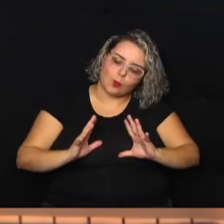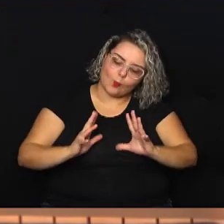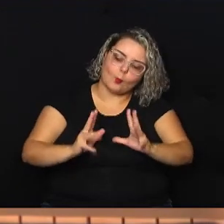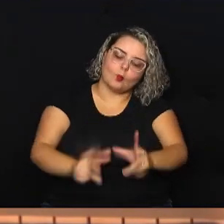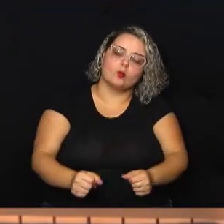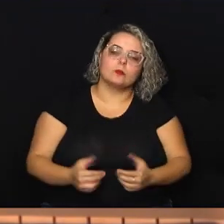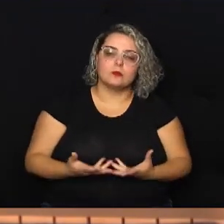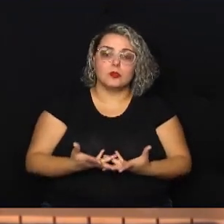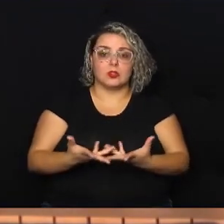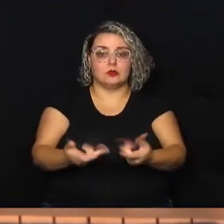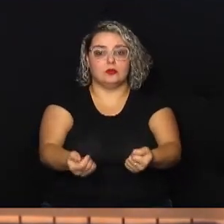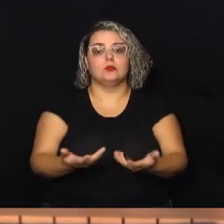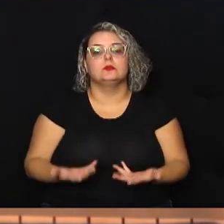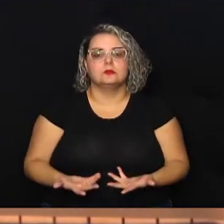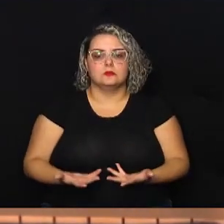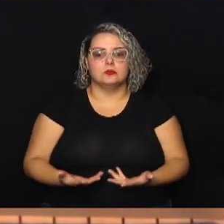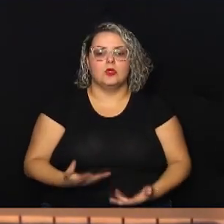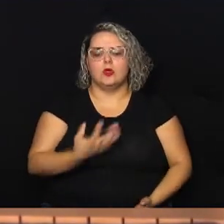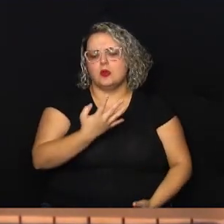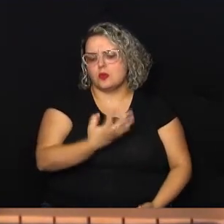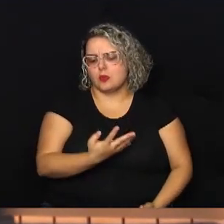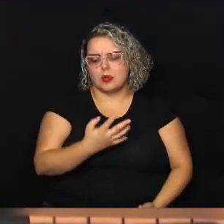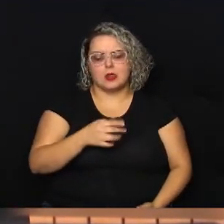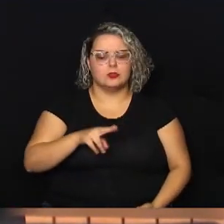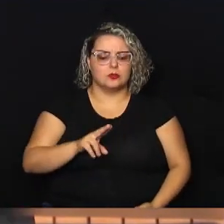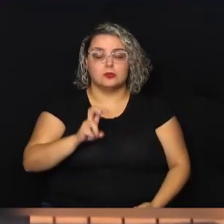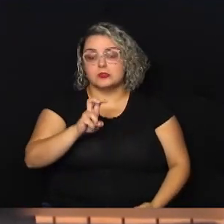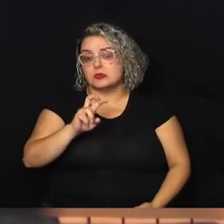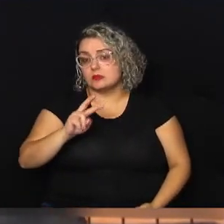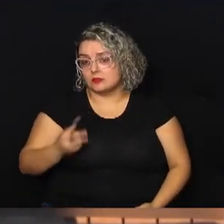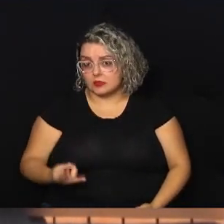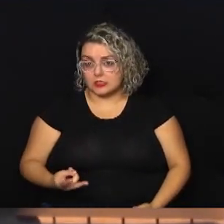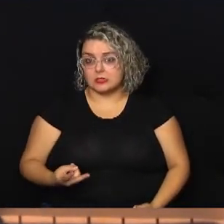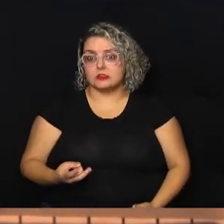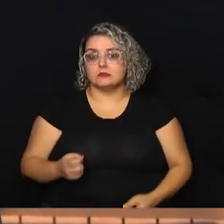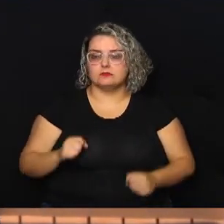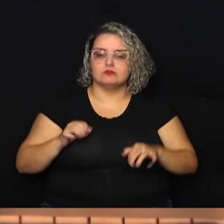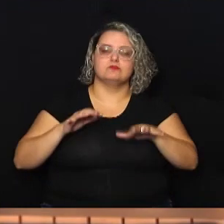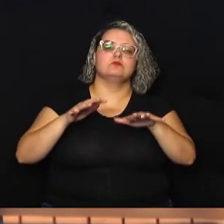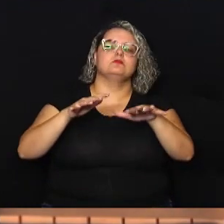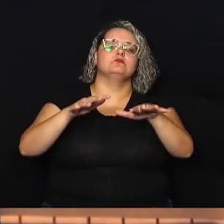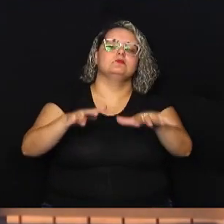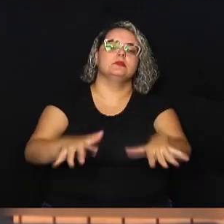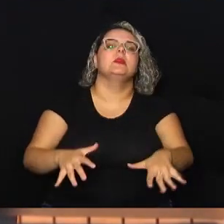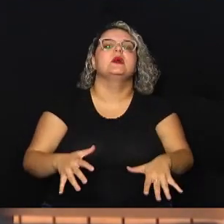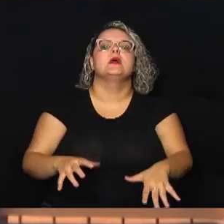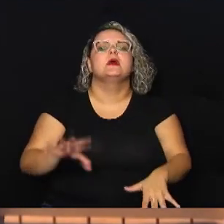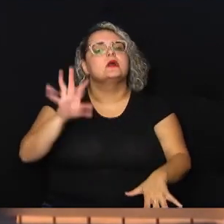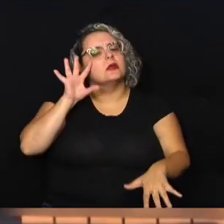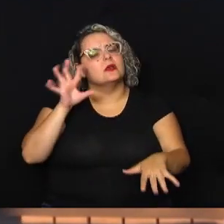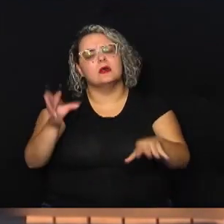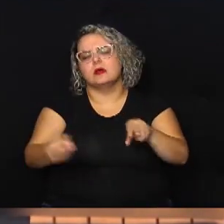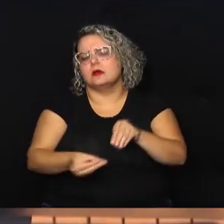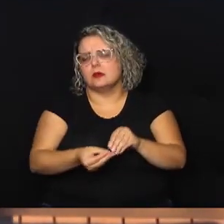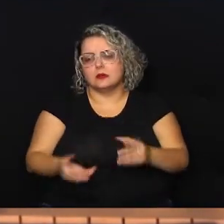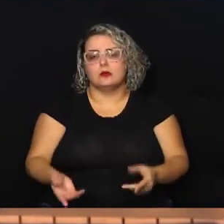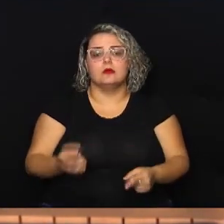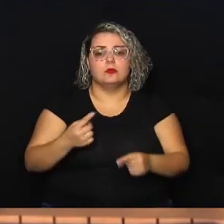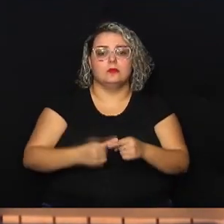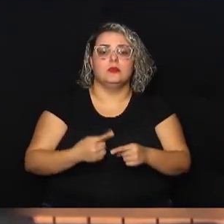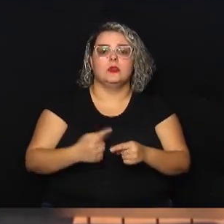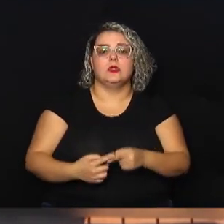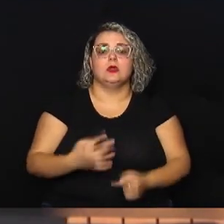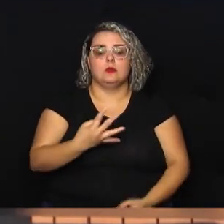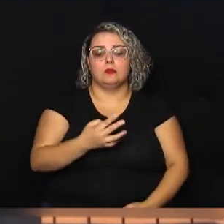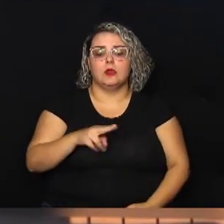importante é receber 4, 5 vezes essa luz e a própria pessoa chegar à sua conclusão. Porque realmente, recebendo 4, 5 vezes